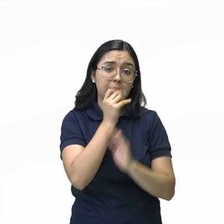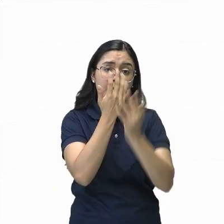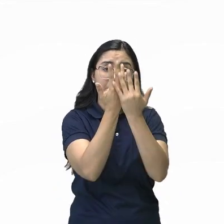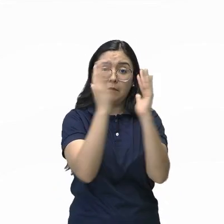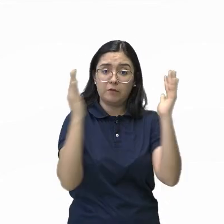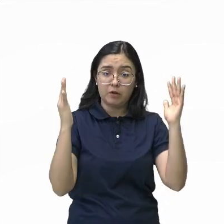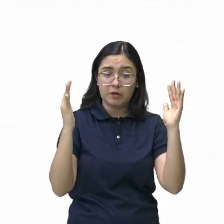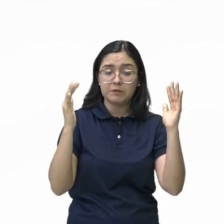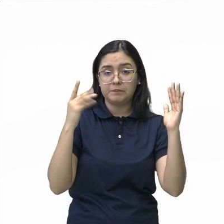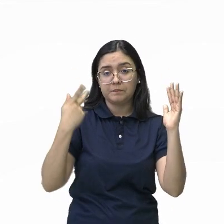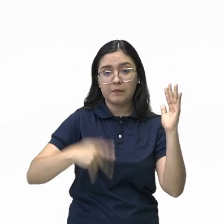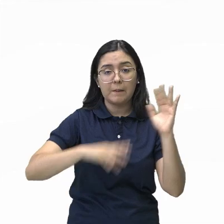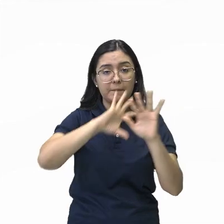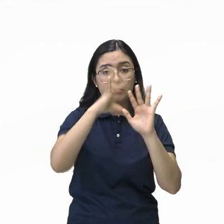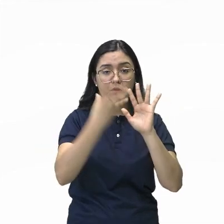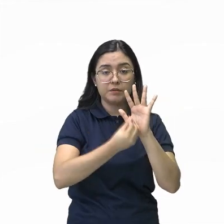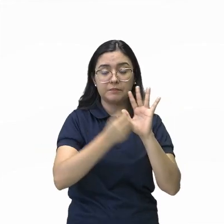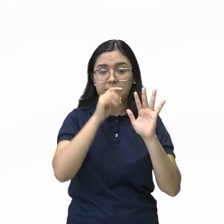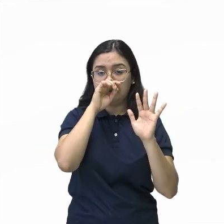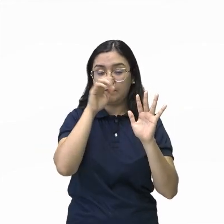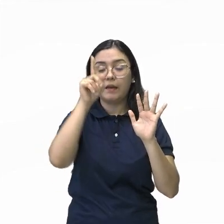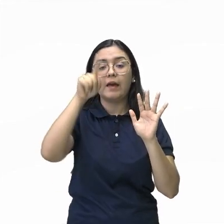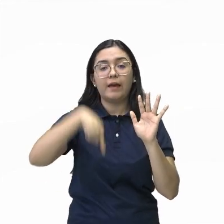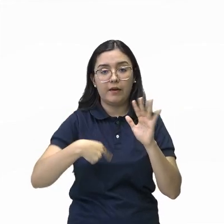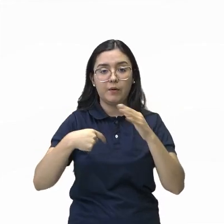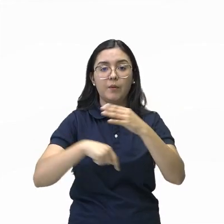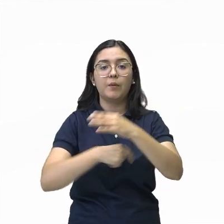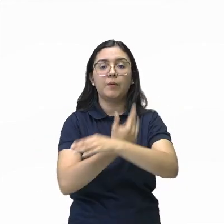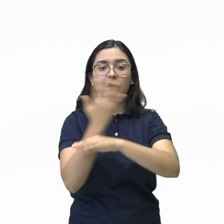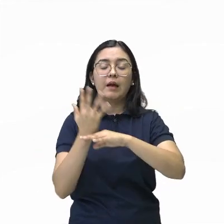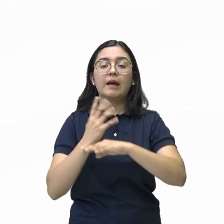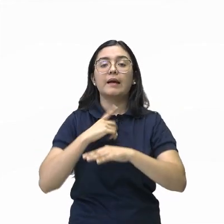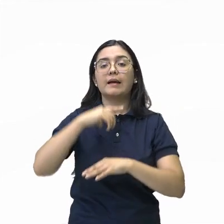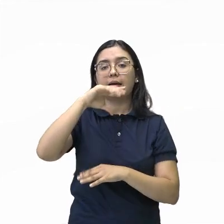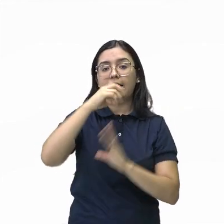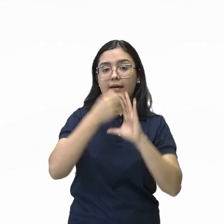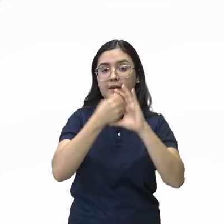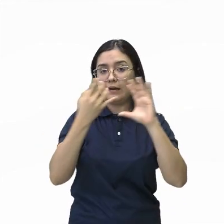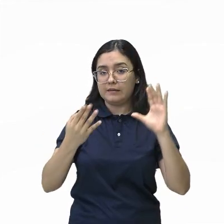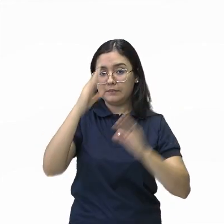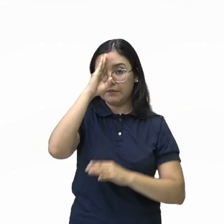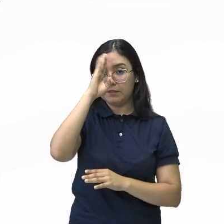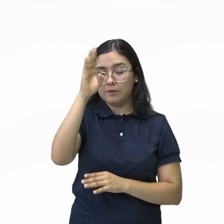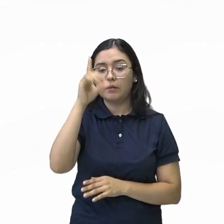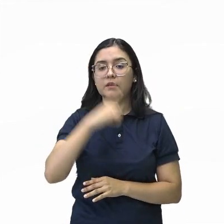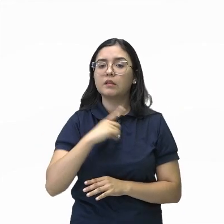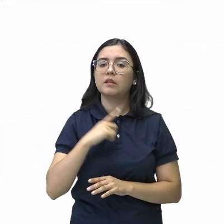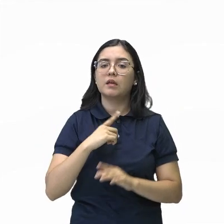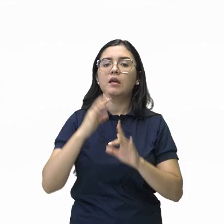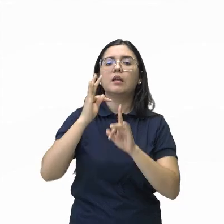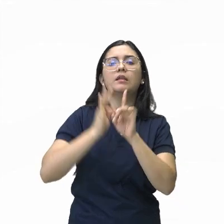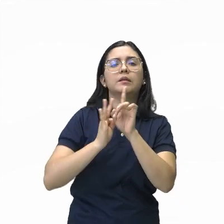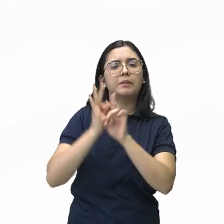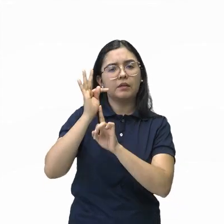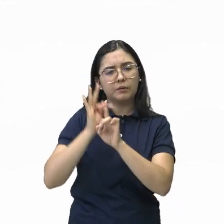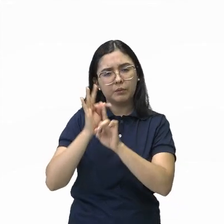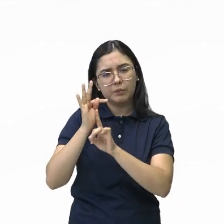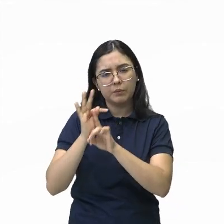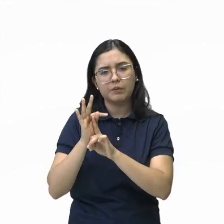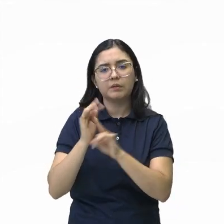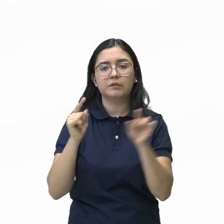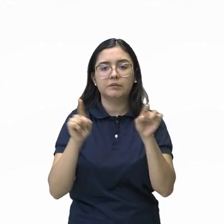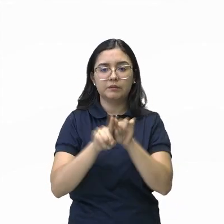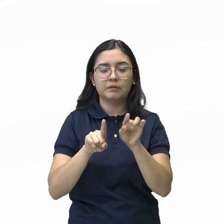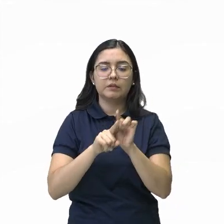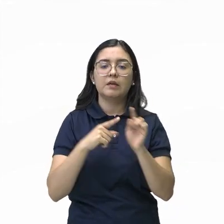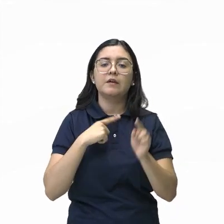como a floresta amazônica, ela é um ecossistema que a sua característica é o quê? Ter aí uma alta temperatura, uma grande